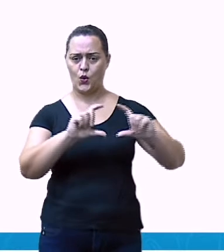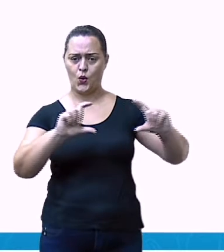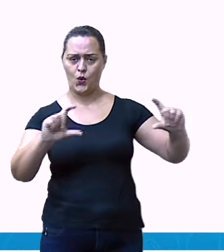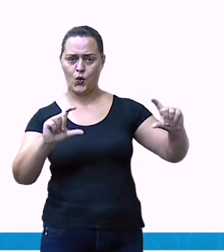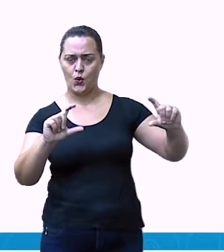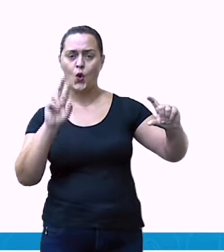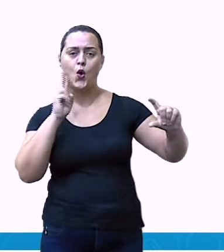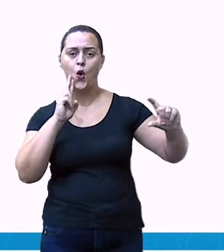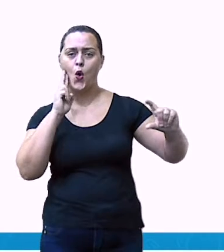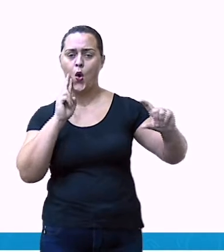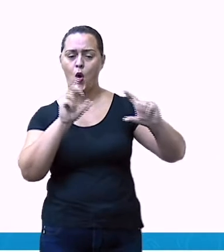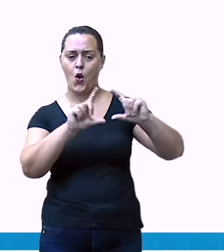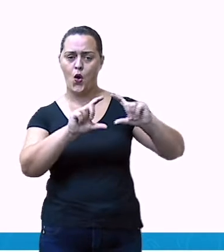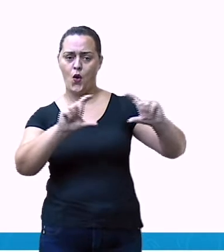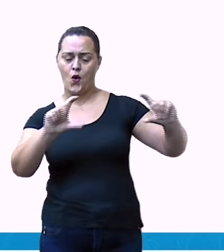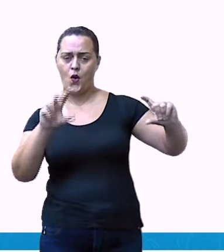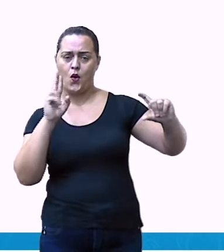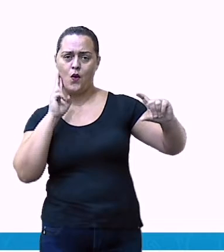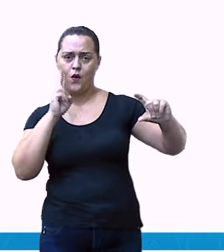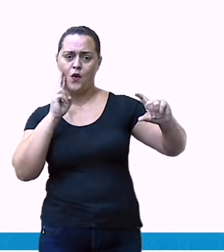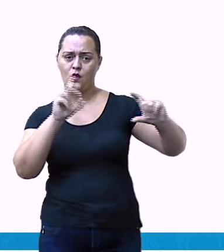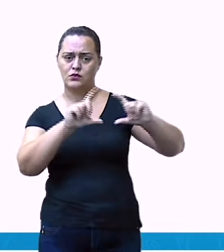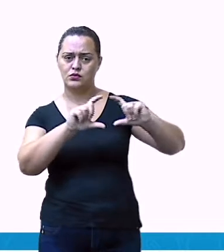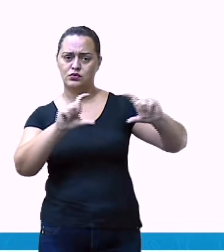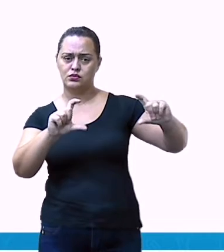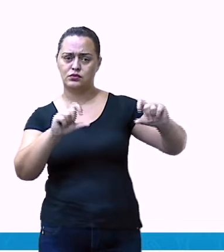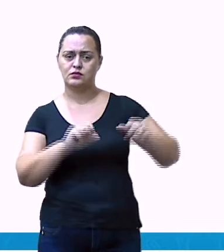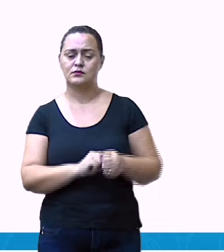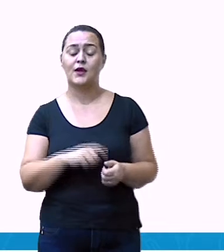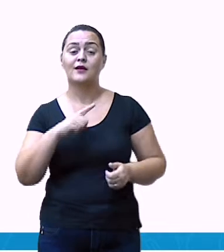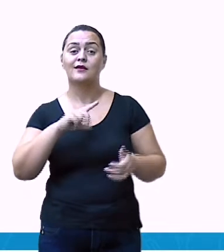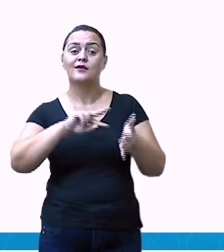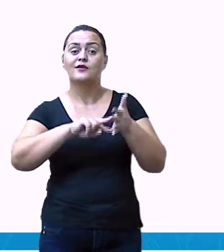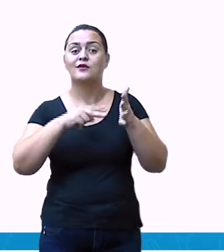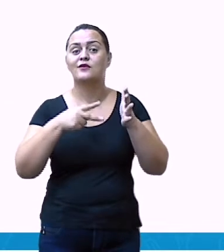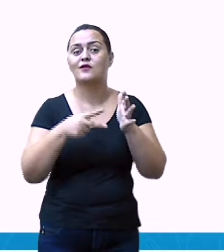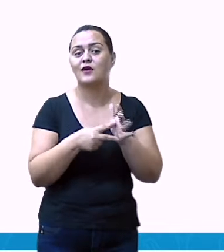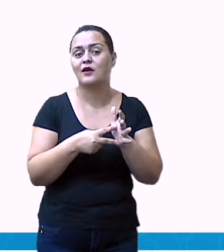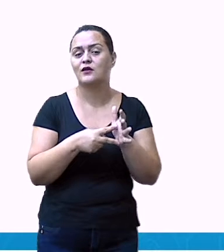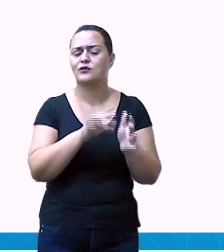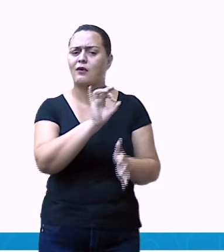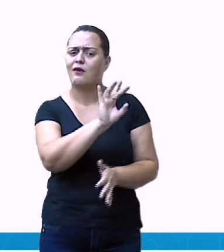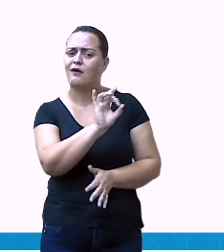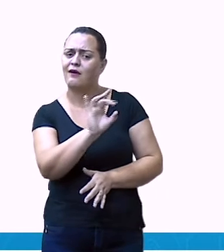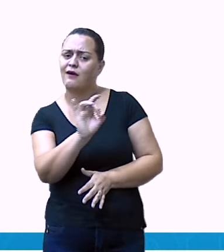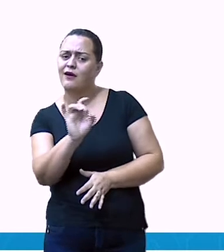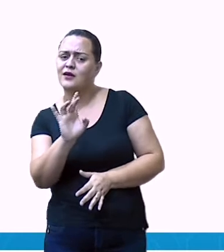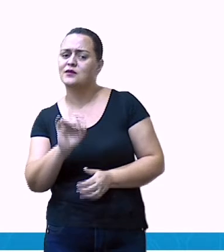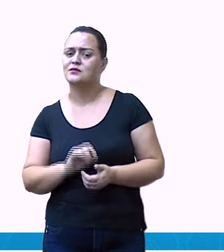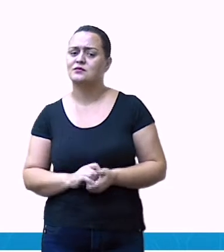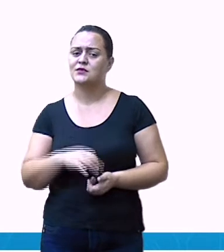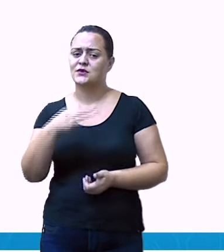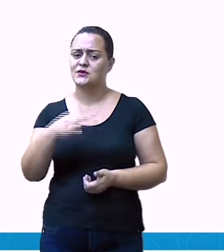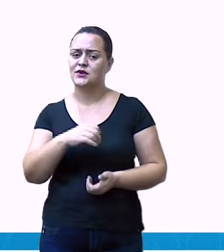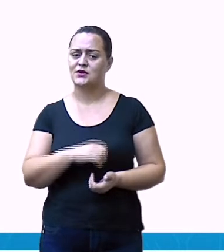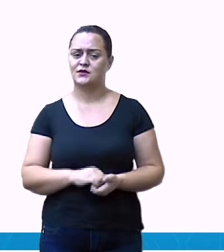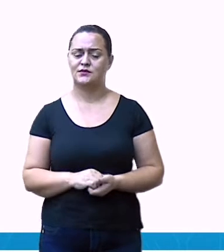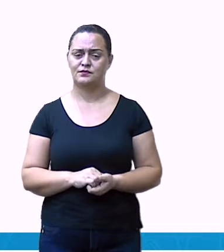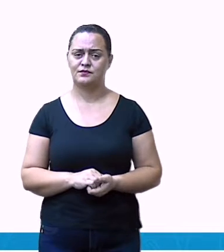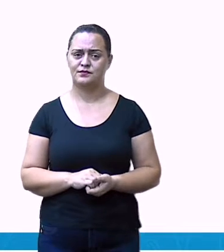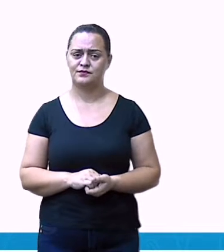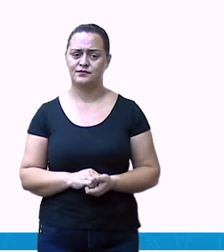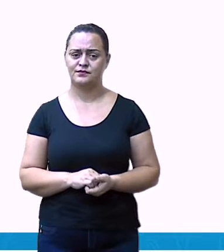que se nós não víssemos escrito aqui, nós saberíamos que é isso? Aqui dá a impressão de que a gente está vendo a vaca de lado,